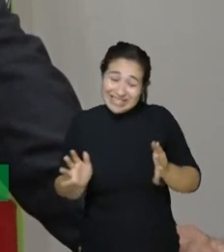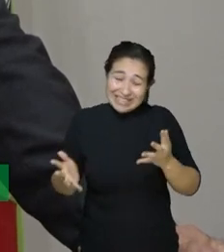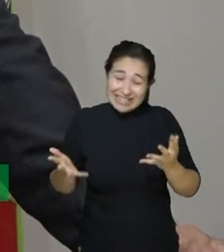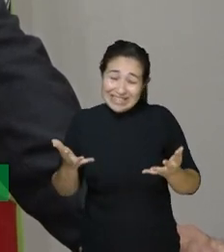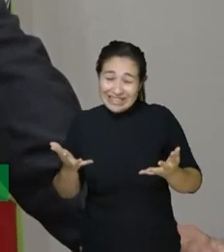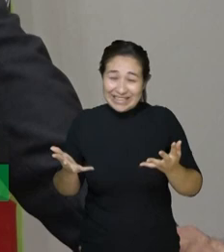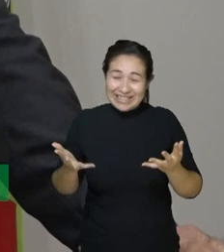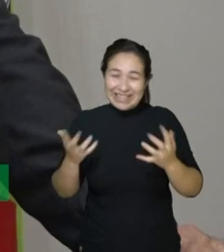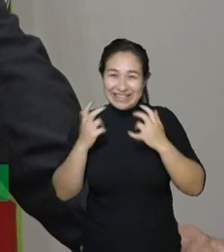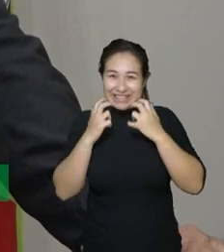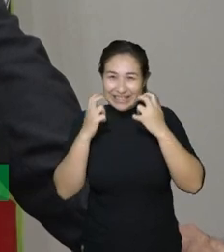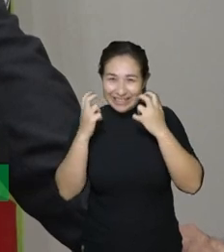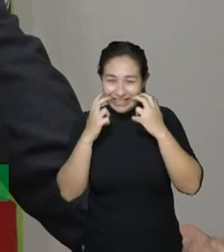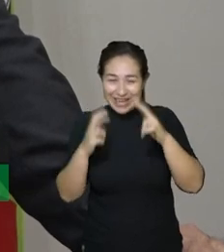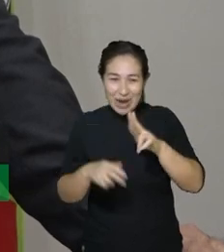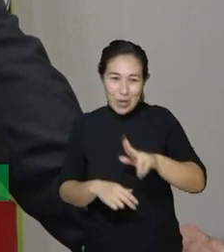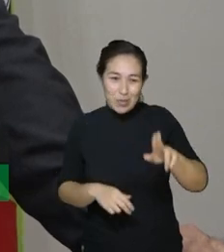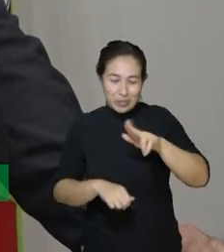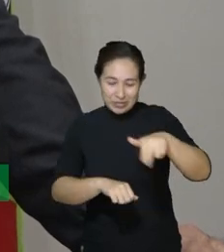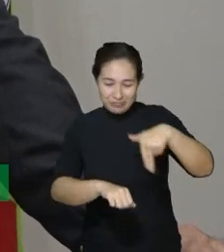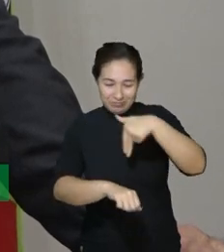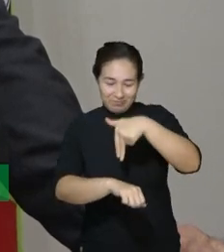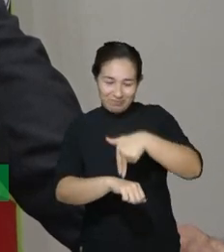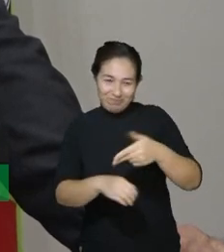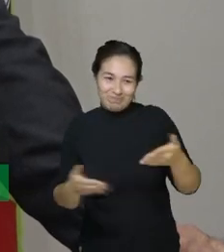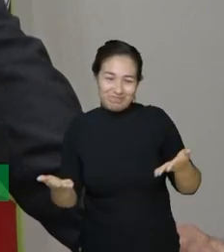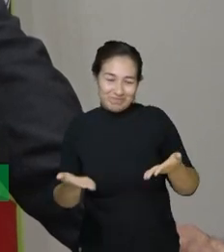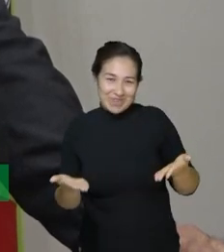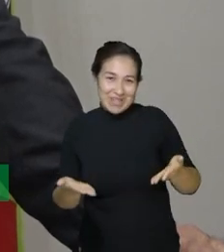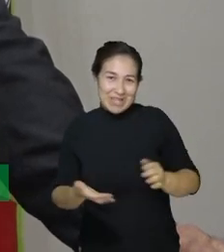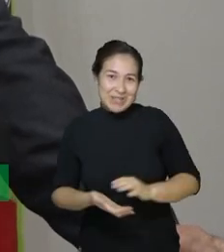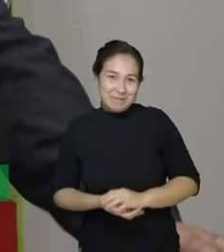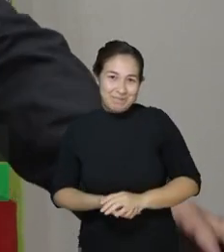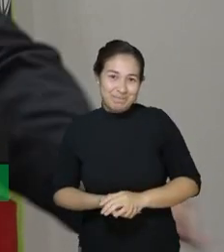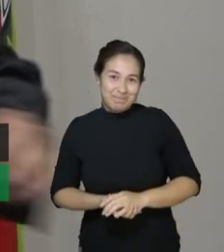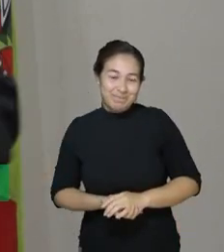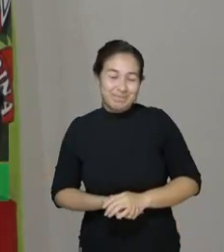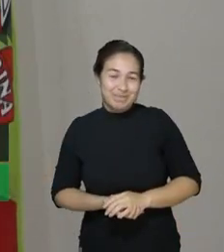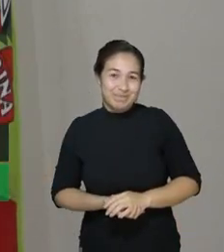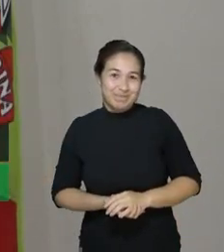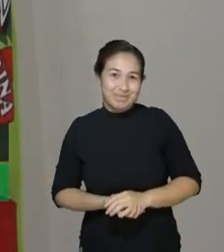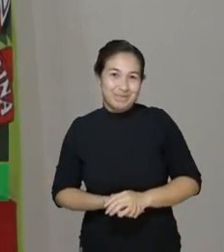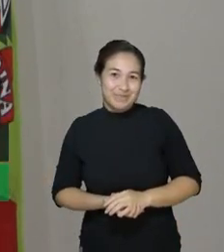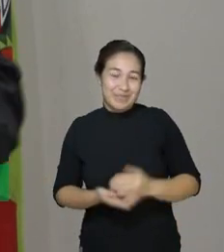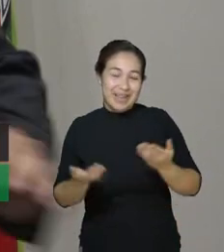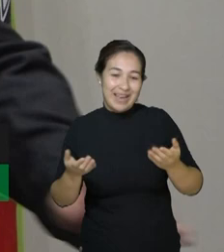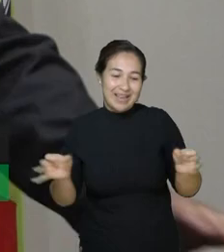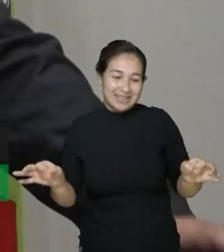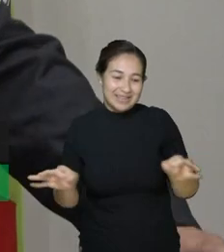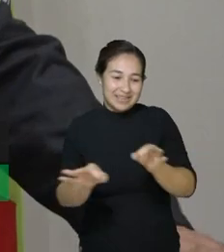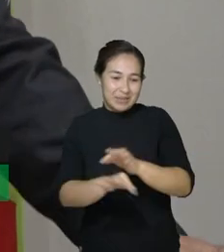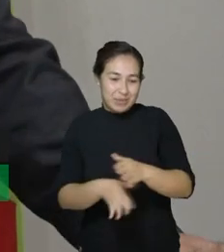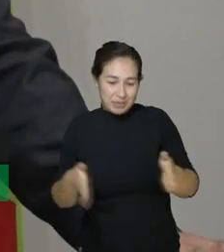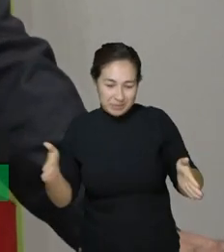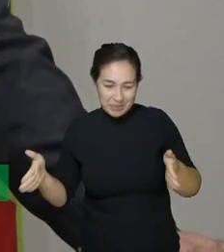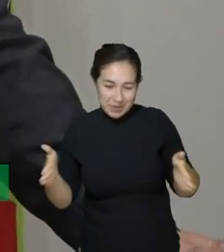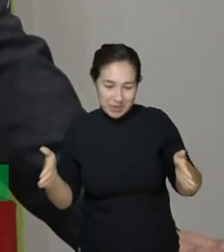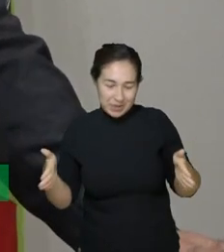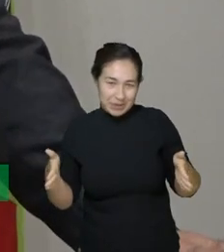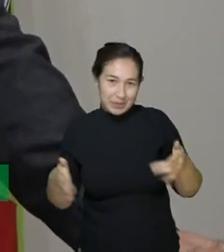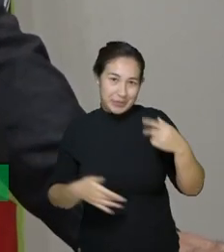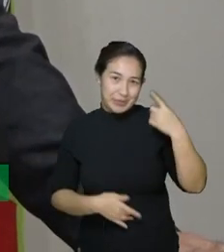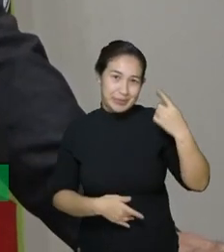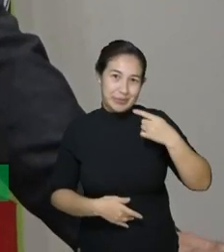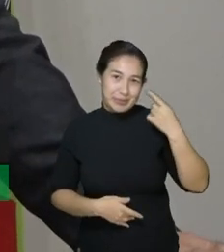a tribuna num momento como este, de que a gente procura encerrar uma carreira política